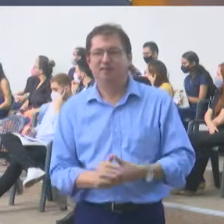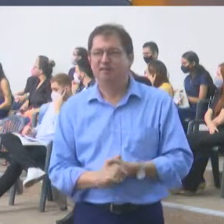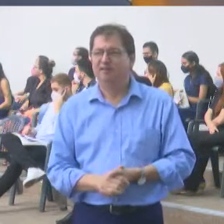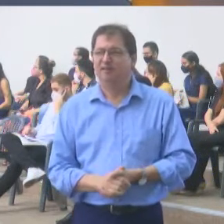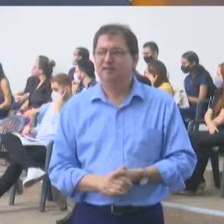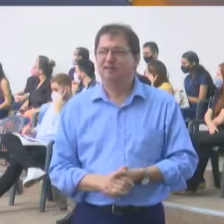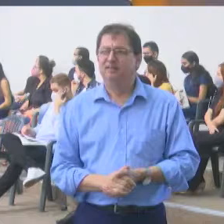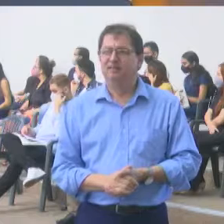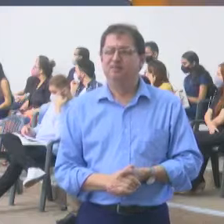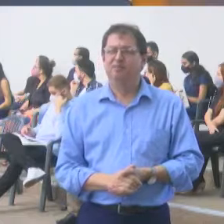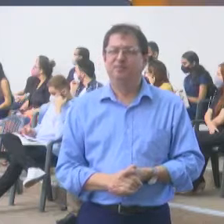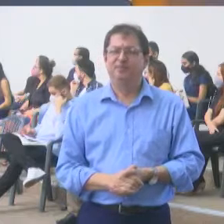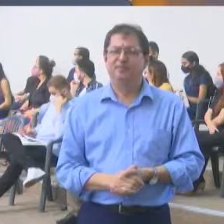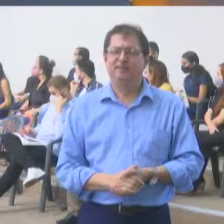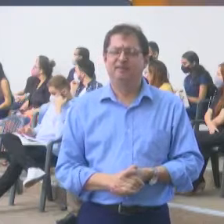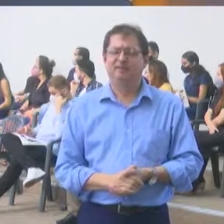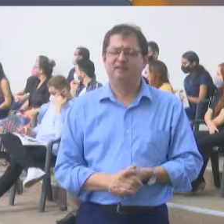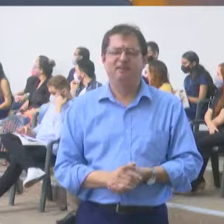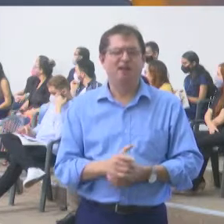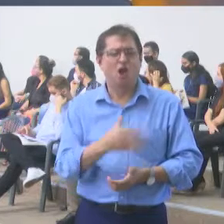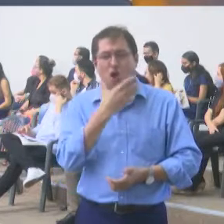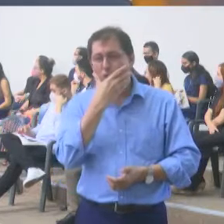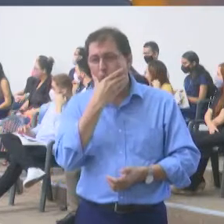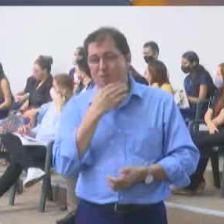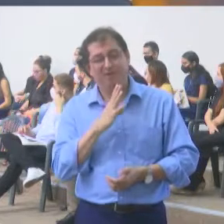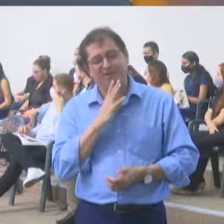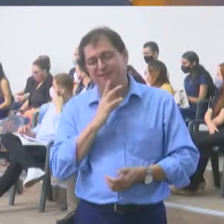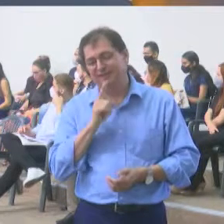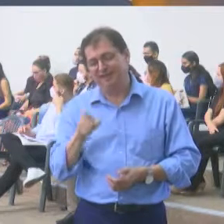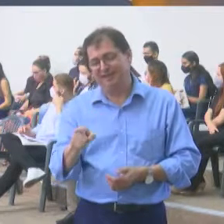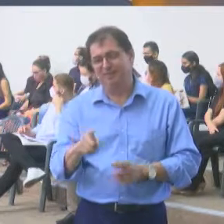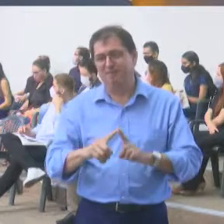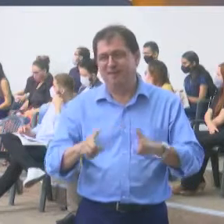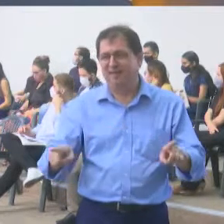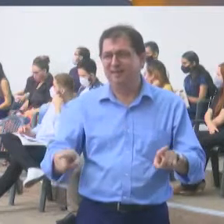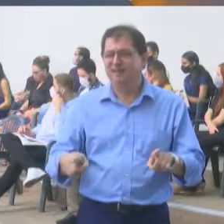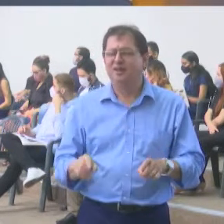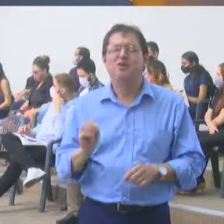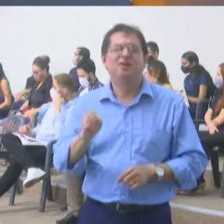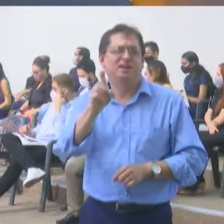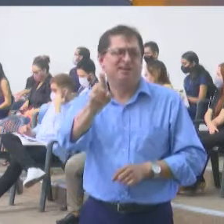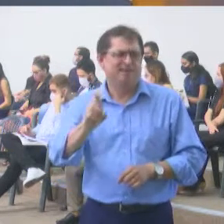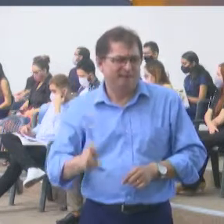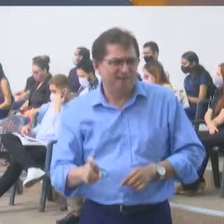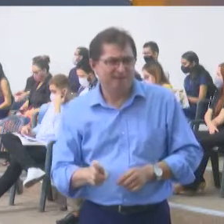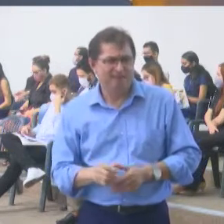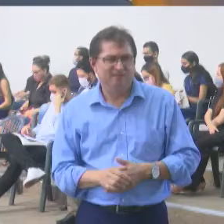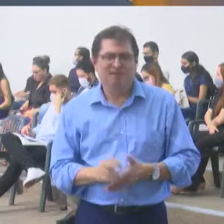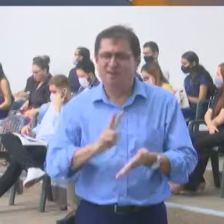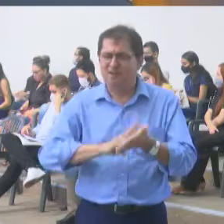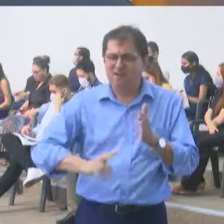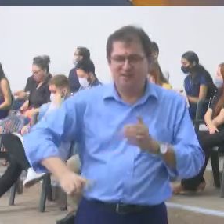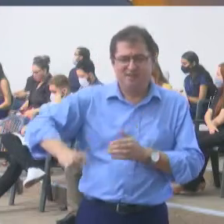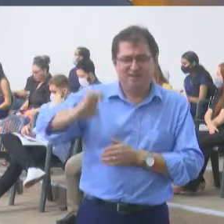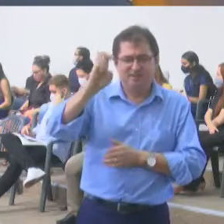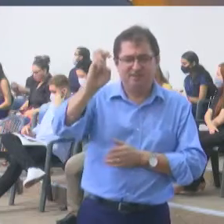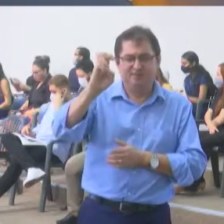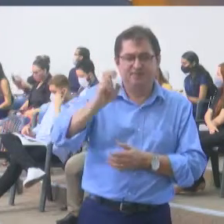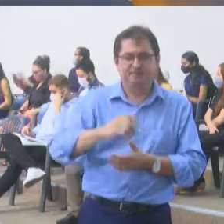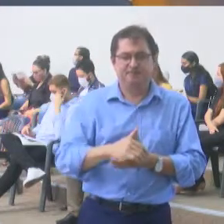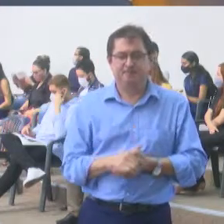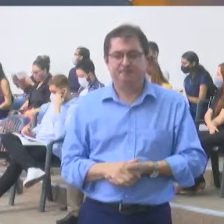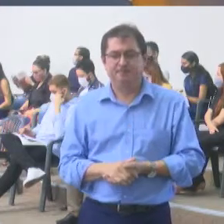para depois uma condição que aquele homem não conhecia. E a condição é a seguinte, está no versículo 5, por favor, leia para